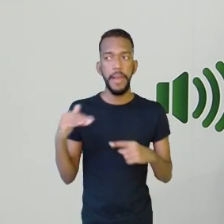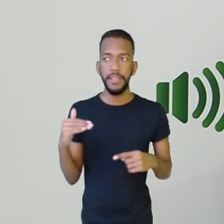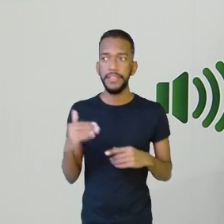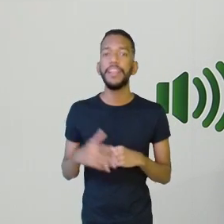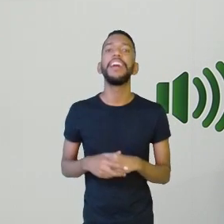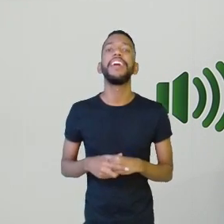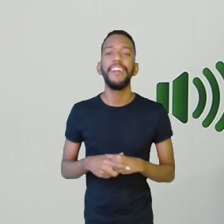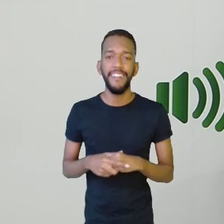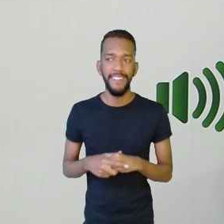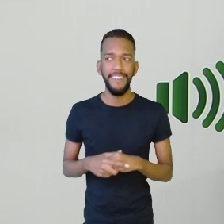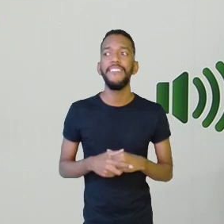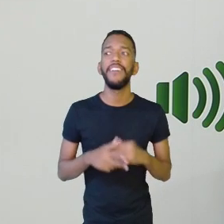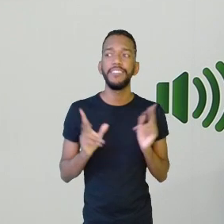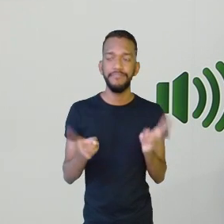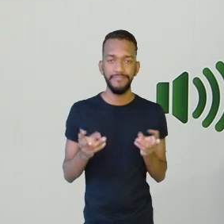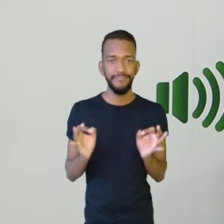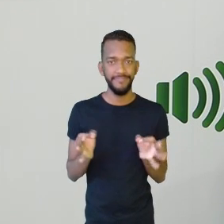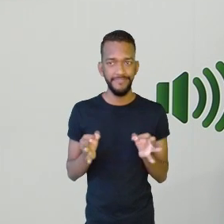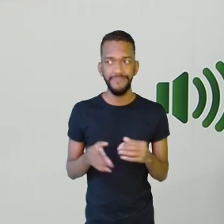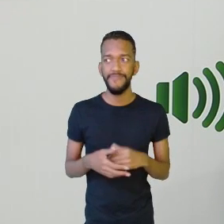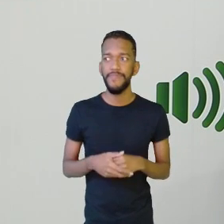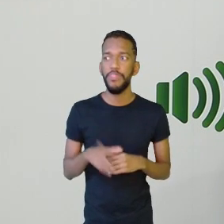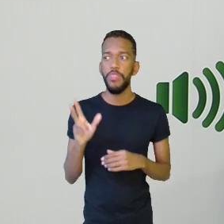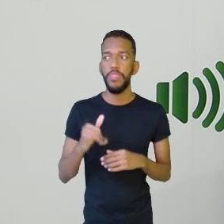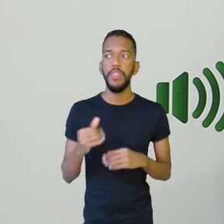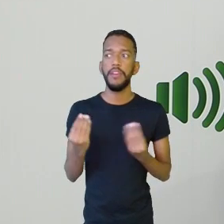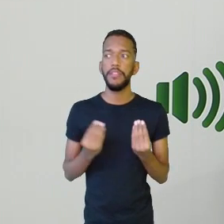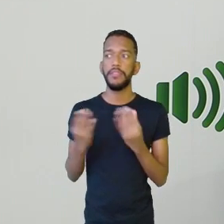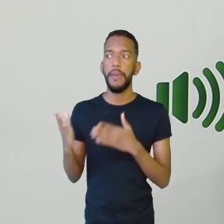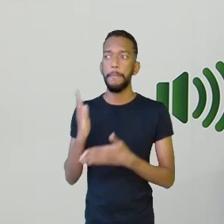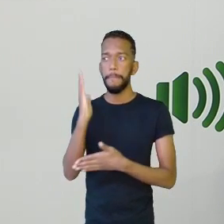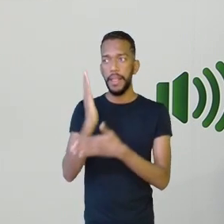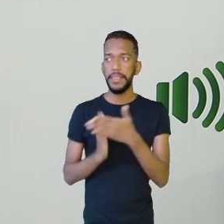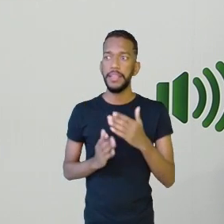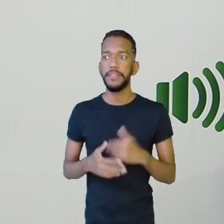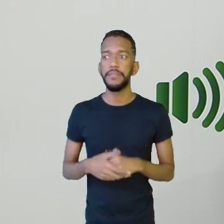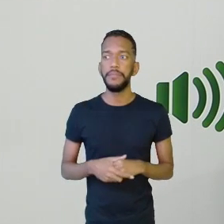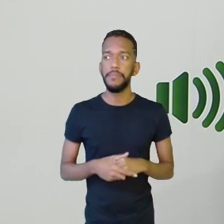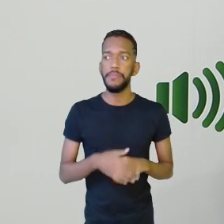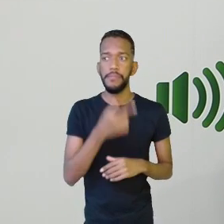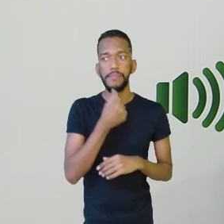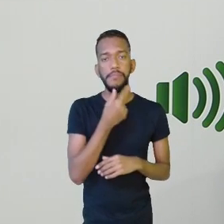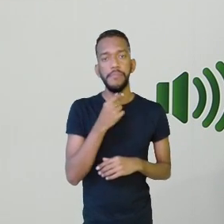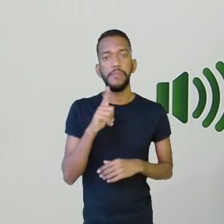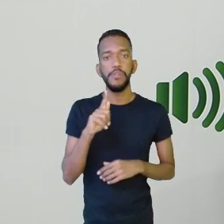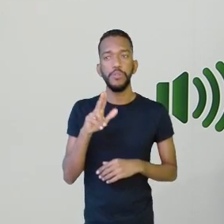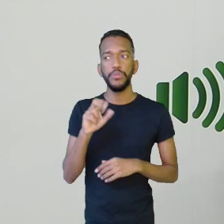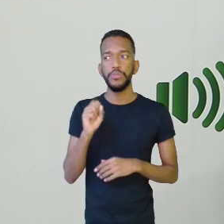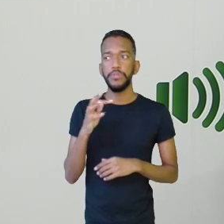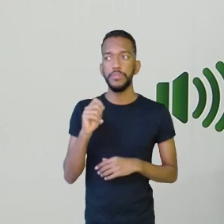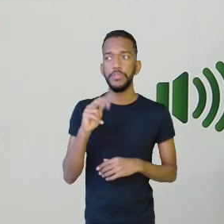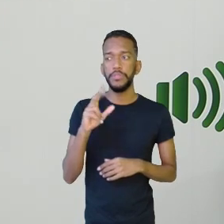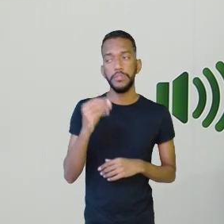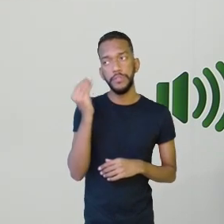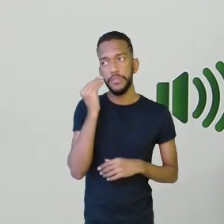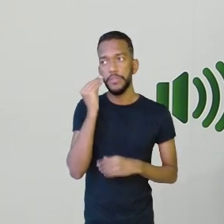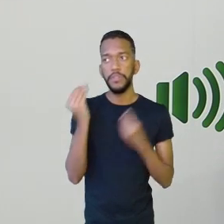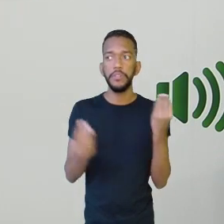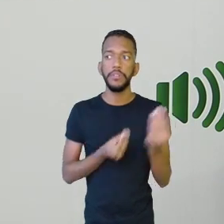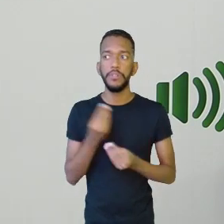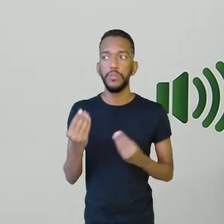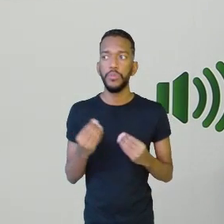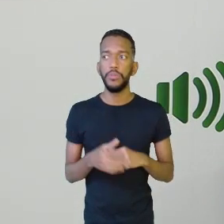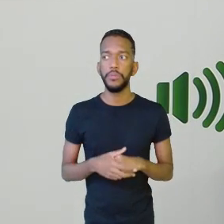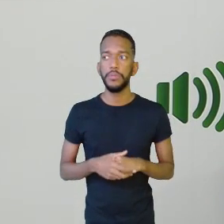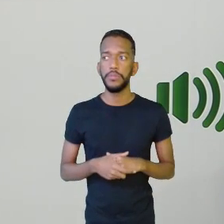metade. Isso mesmo, olha só. Ele agora vai dar a metade para o irmão Gustavo. Vamos ver como é que ficou?